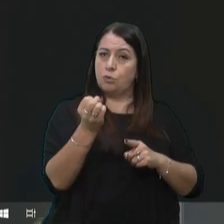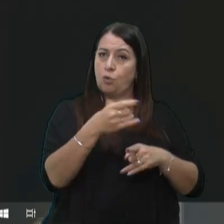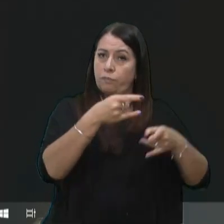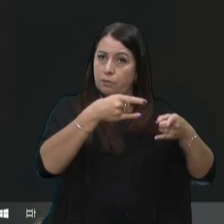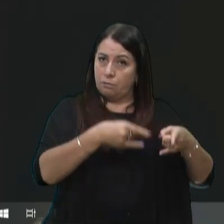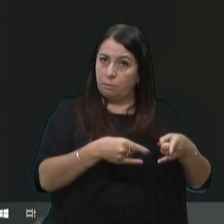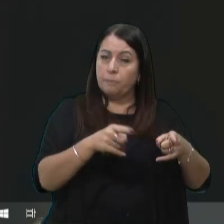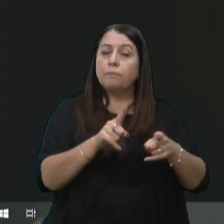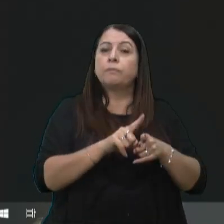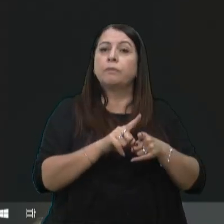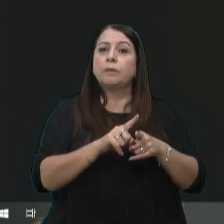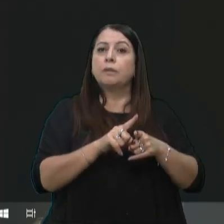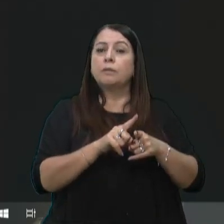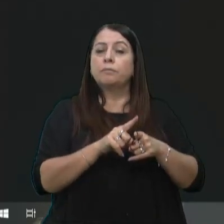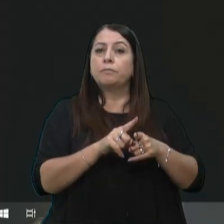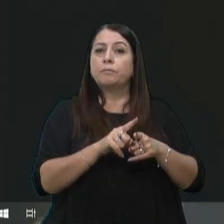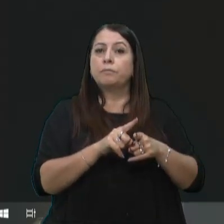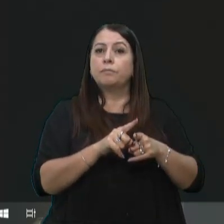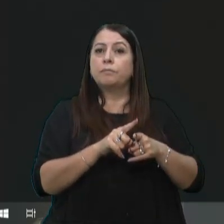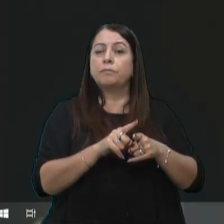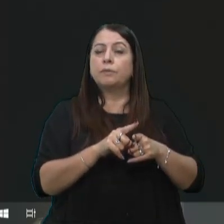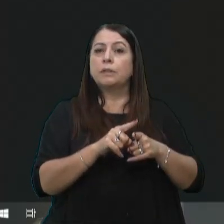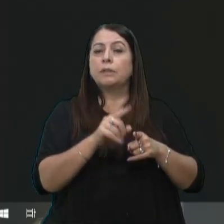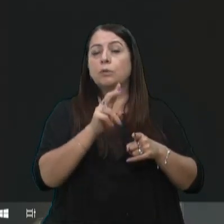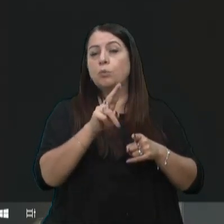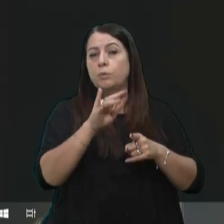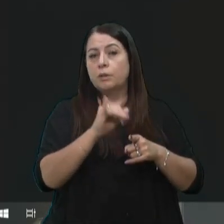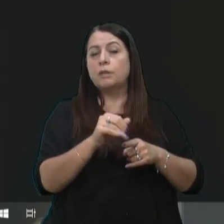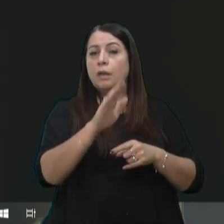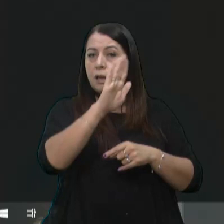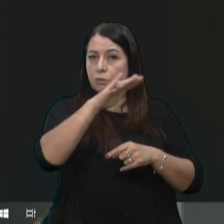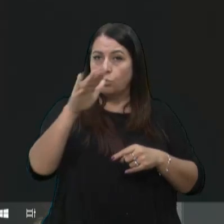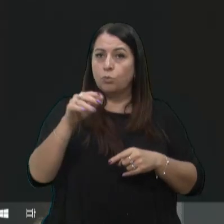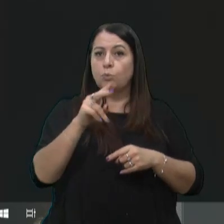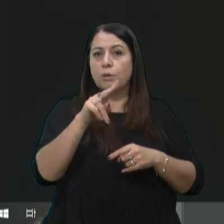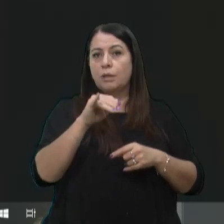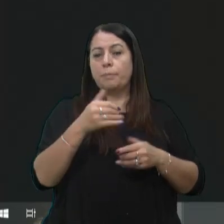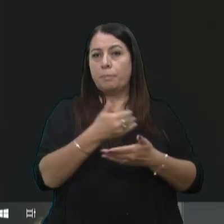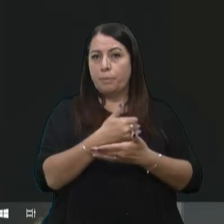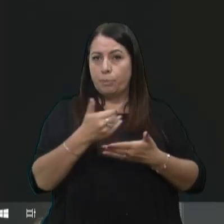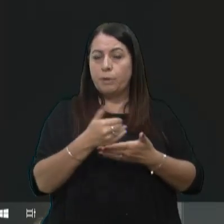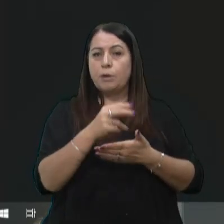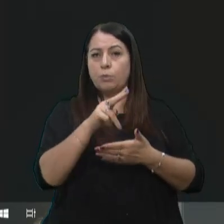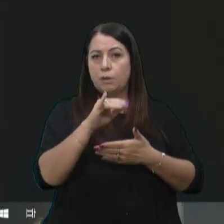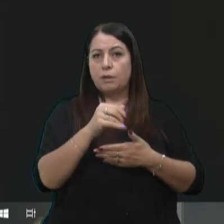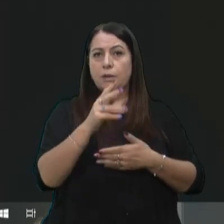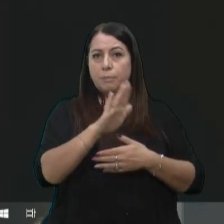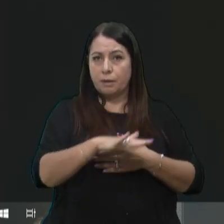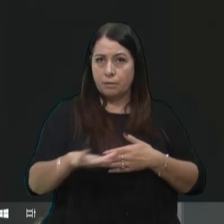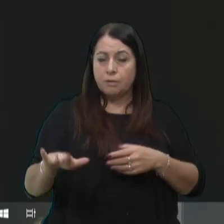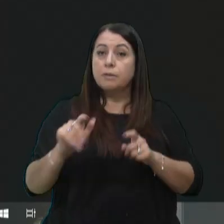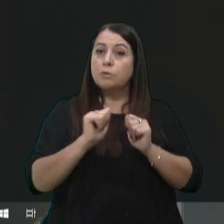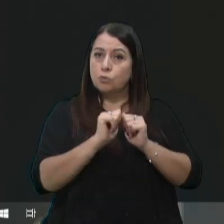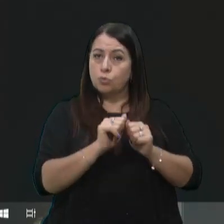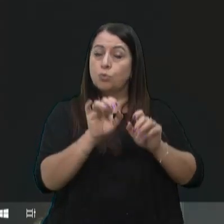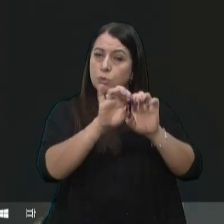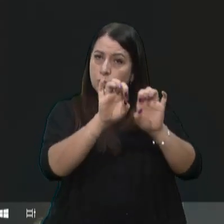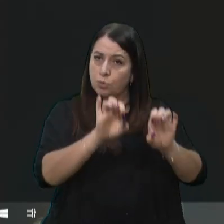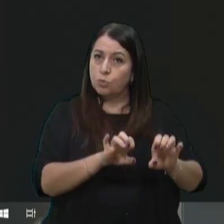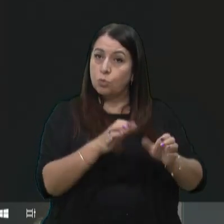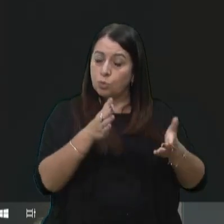leitos a relocação de leitos de UTI adulto o tem Neonatal e de ter pediatra que estão na estrutura